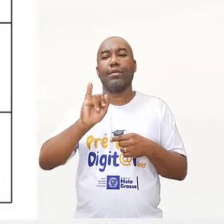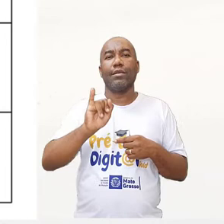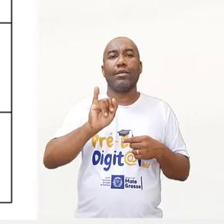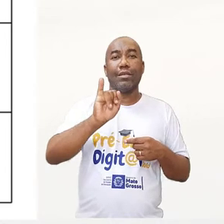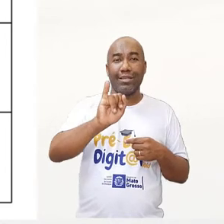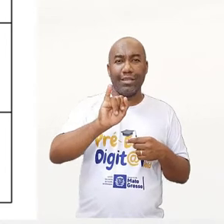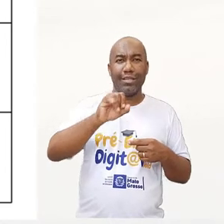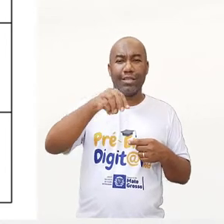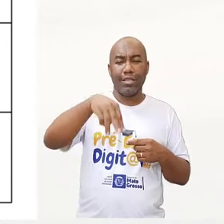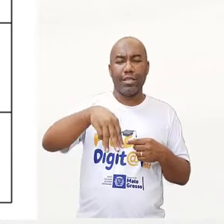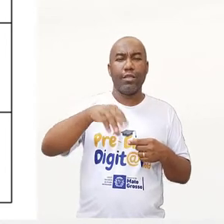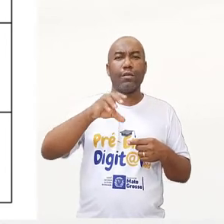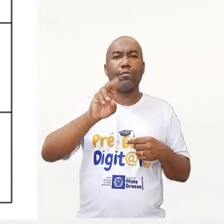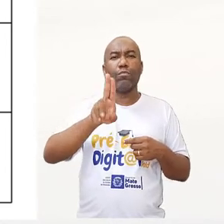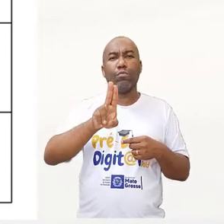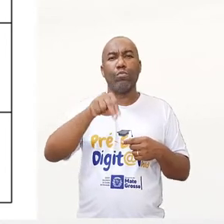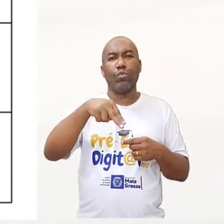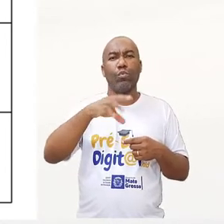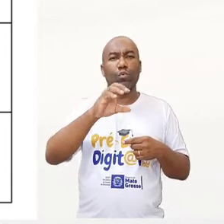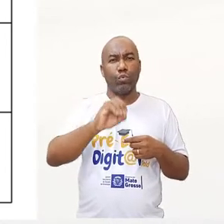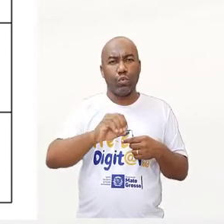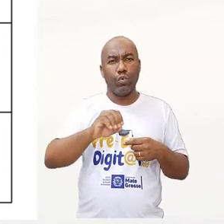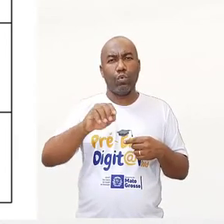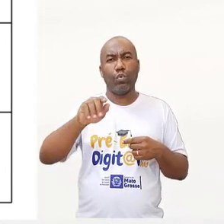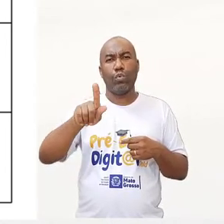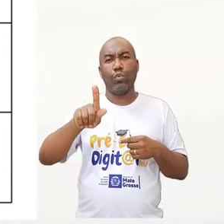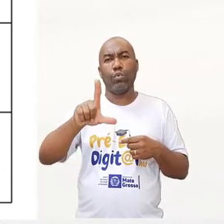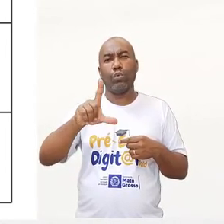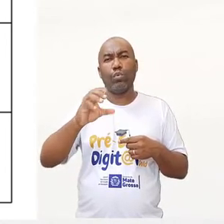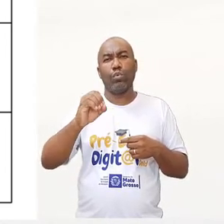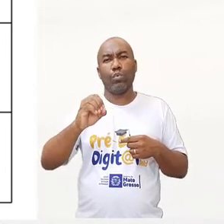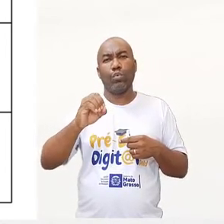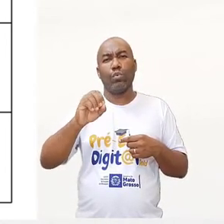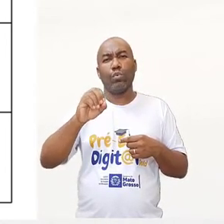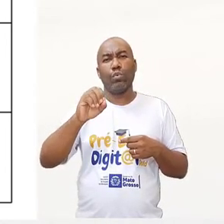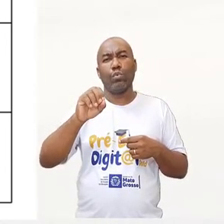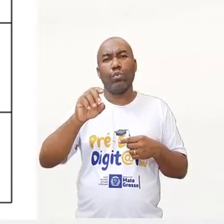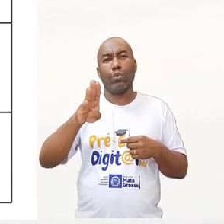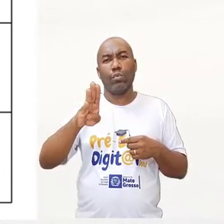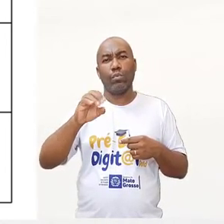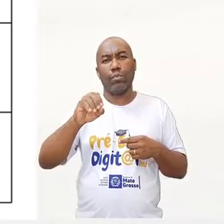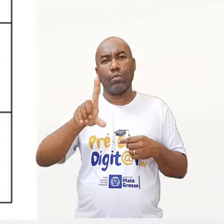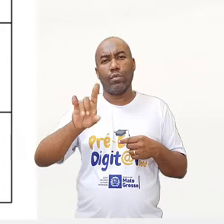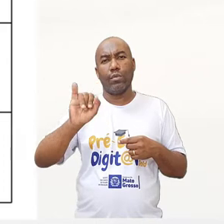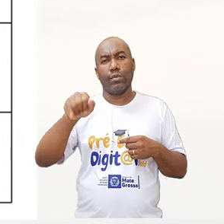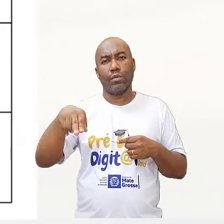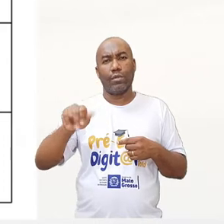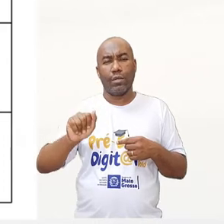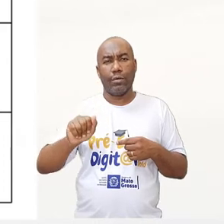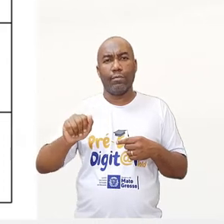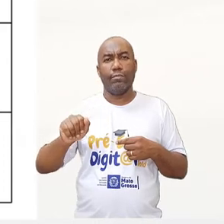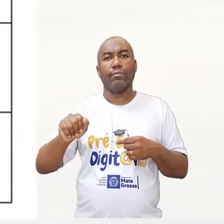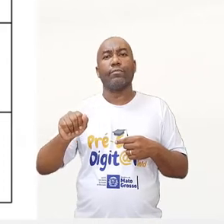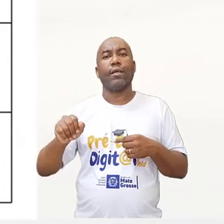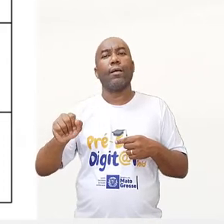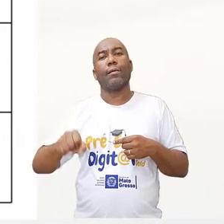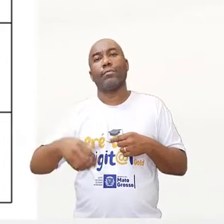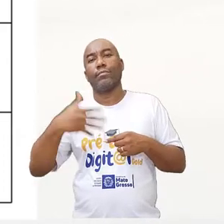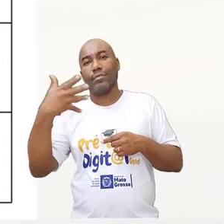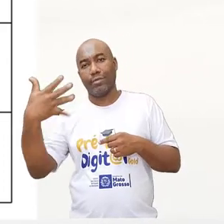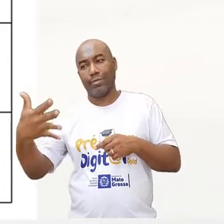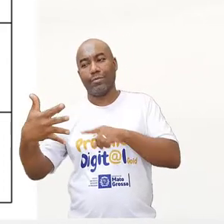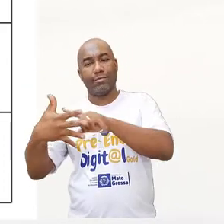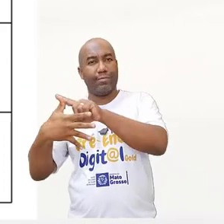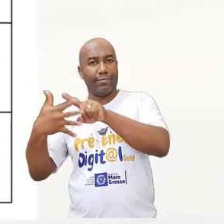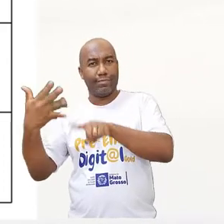imunoglobulinas. E o que acontece? Essas imunoglobulinas podem ser de 5 tipos. Quais são eles? Representados por